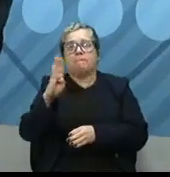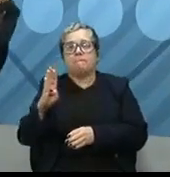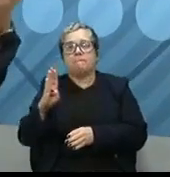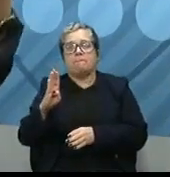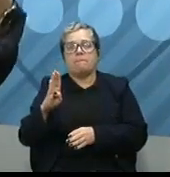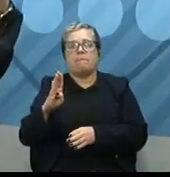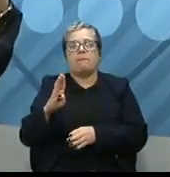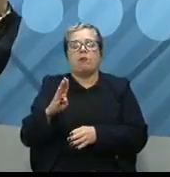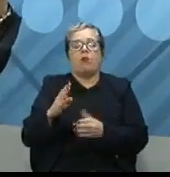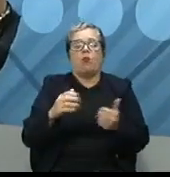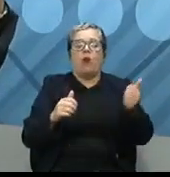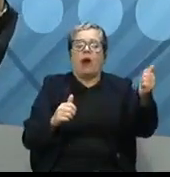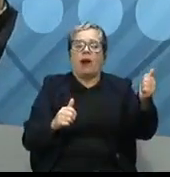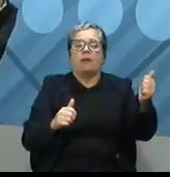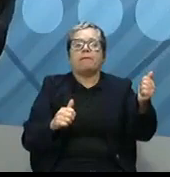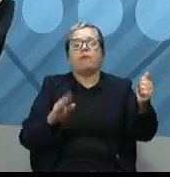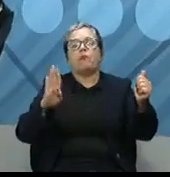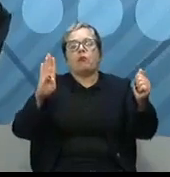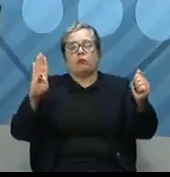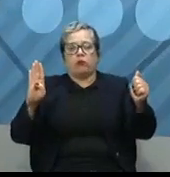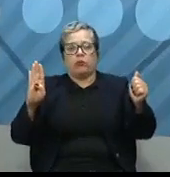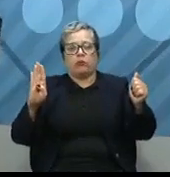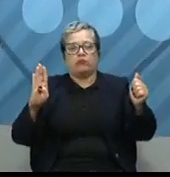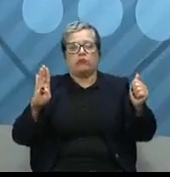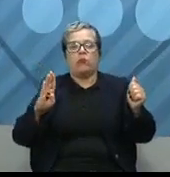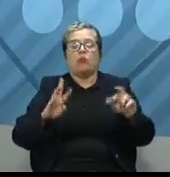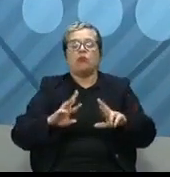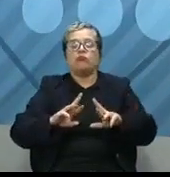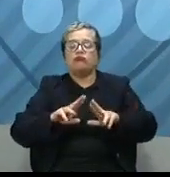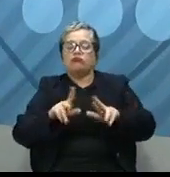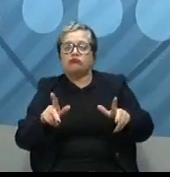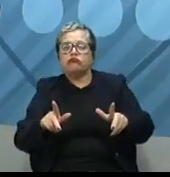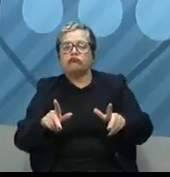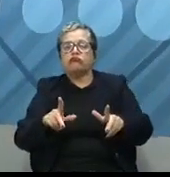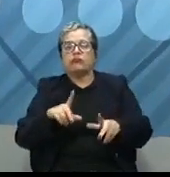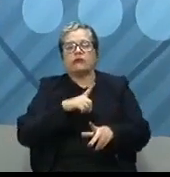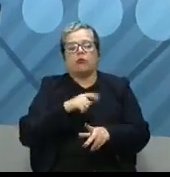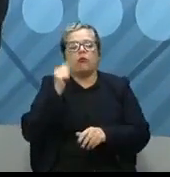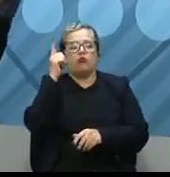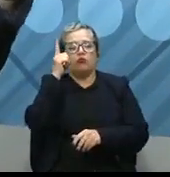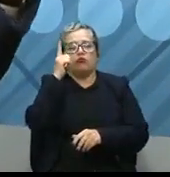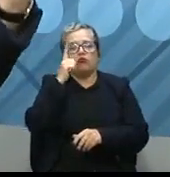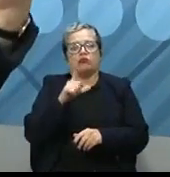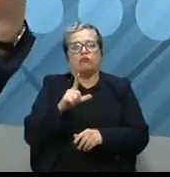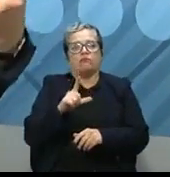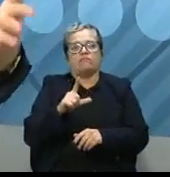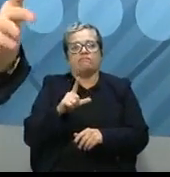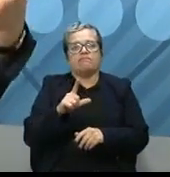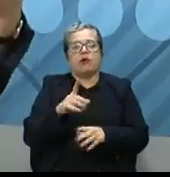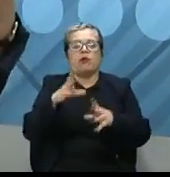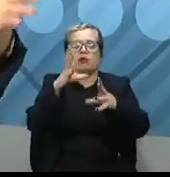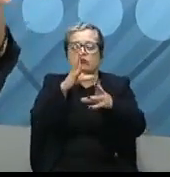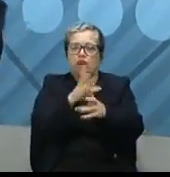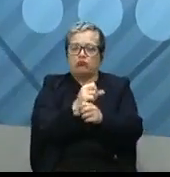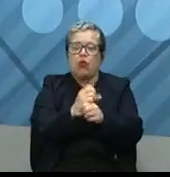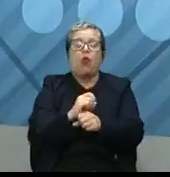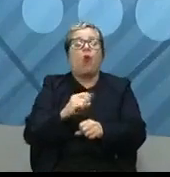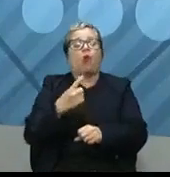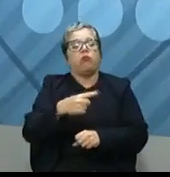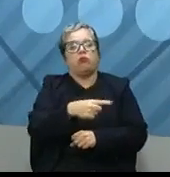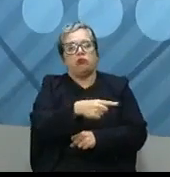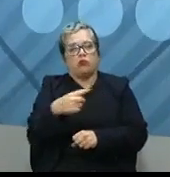o A11 com o B11. Porque só dessa forma você vai conseguir fazer a soma ou